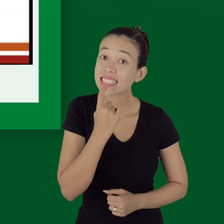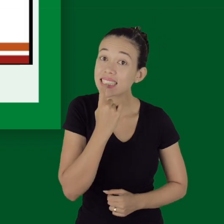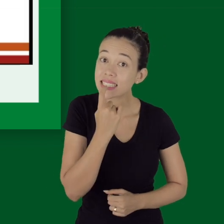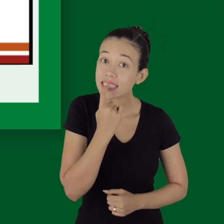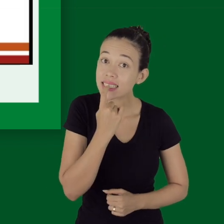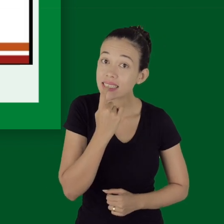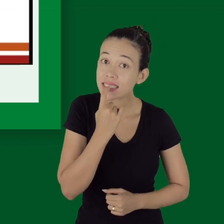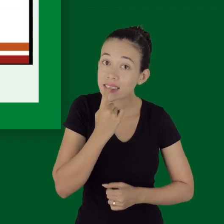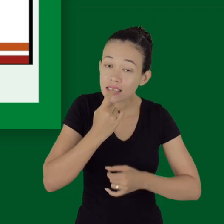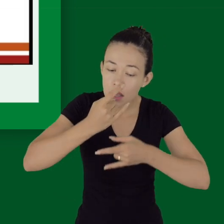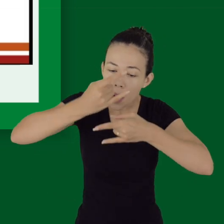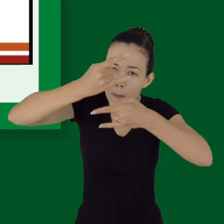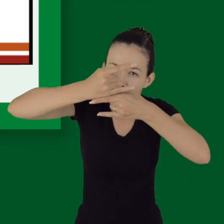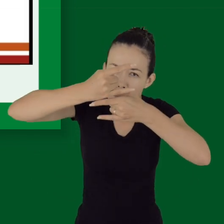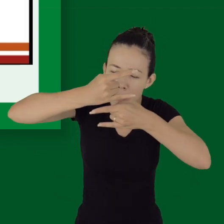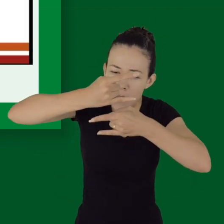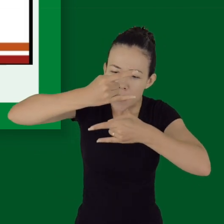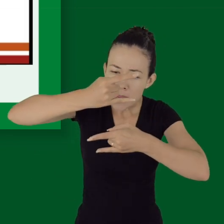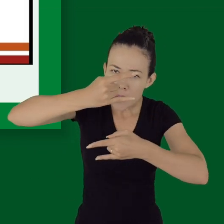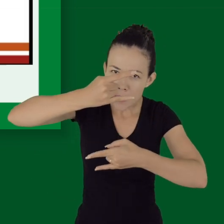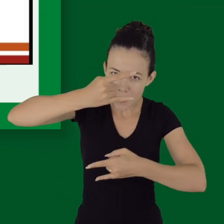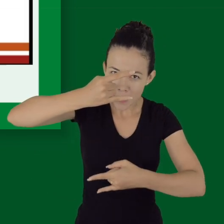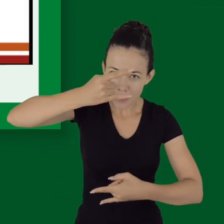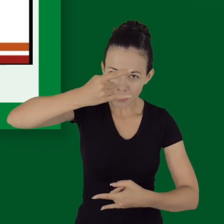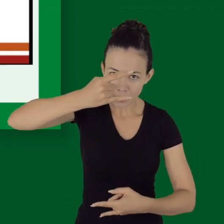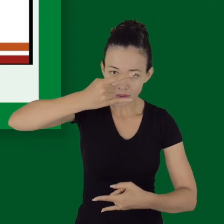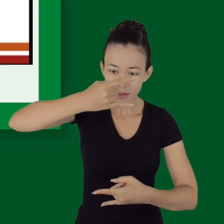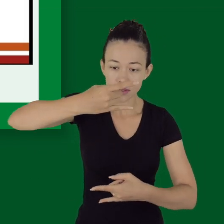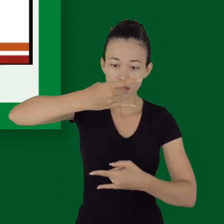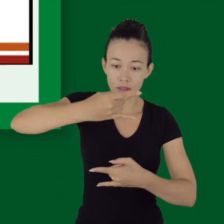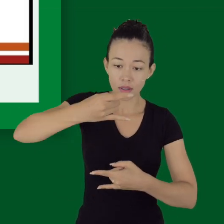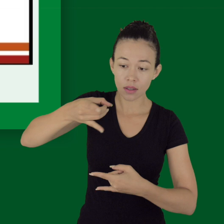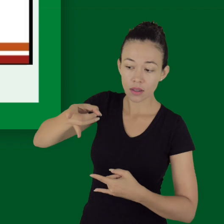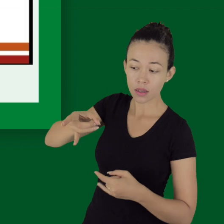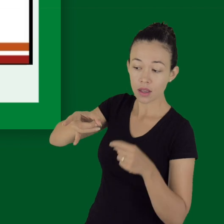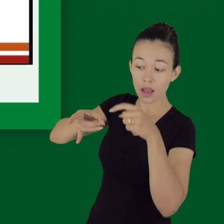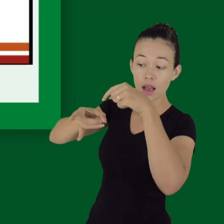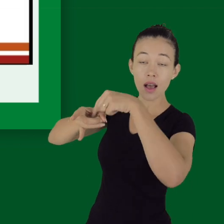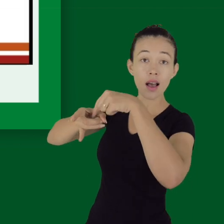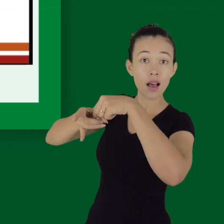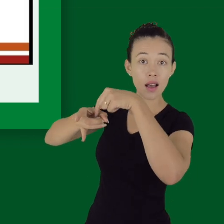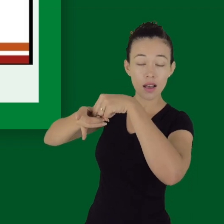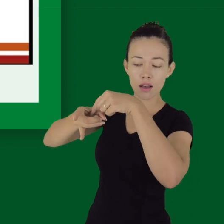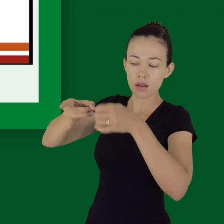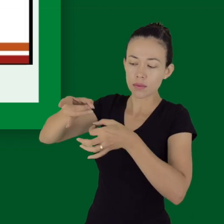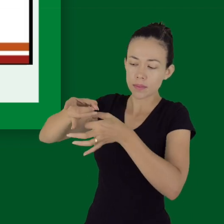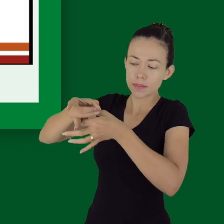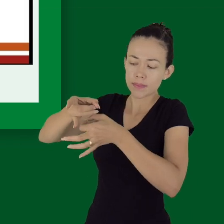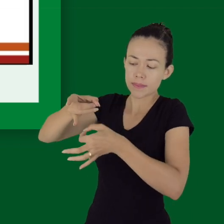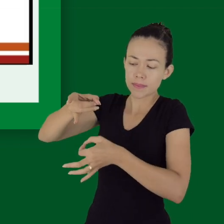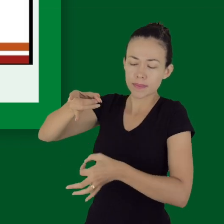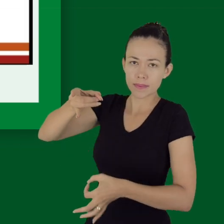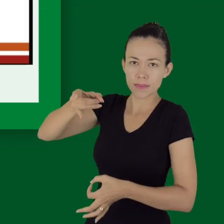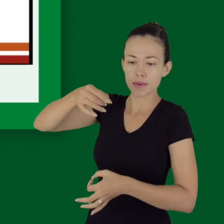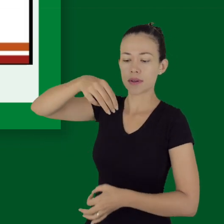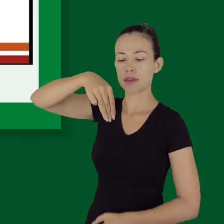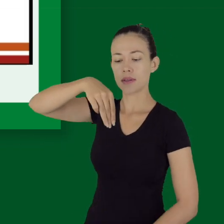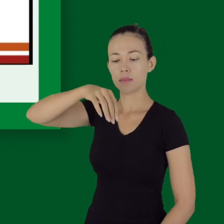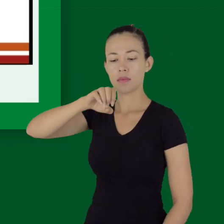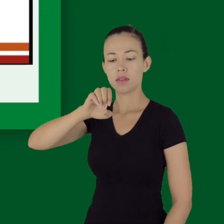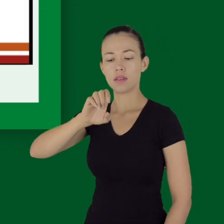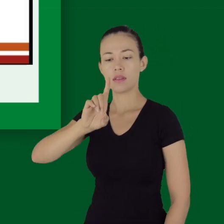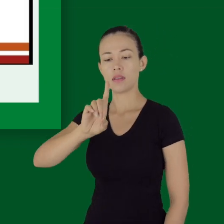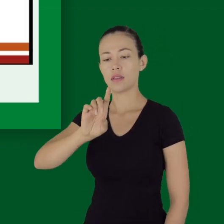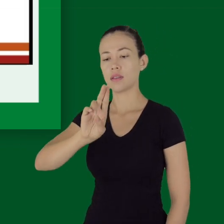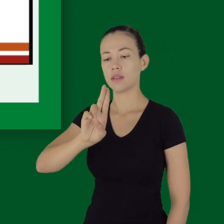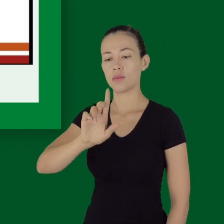para acomodar essa estrutura mole que é a medula. Essa medula, ela é subdividida,